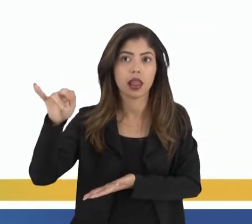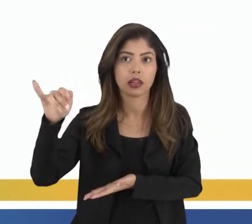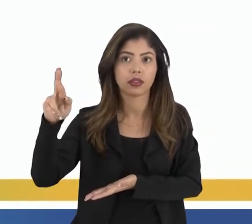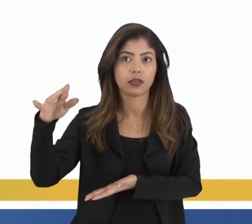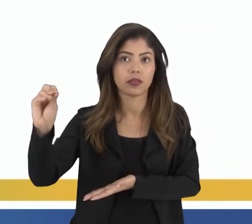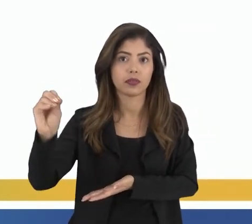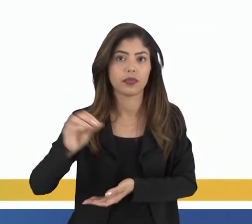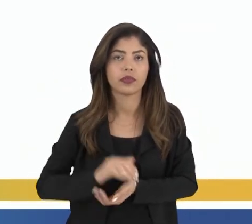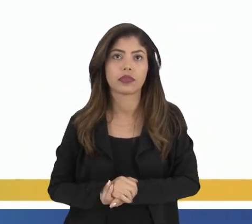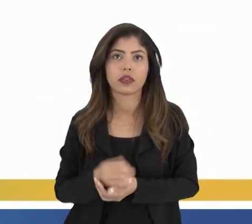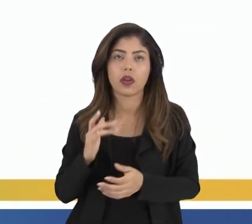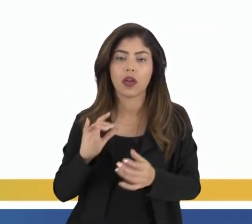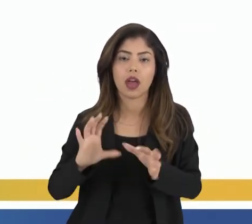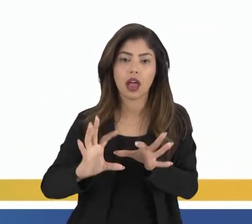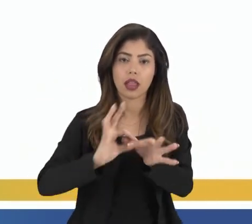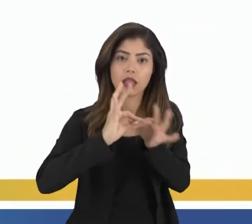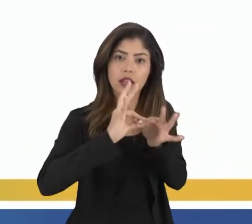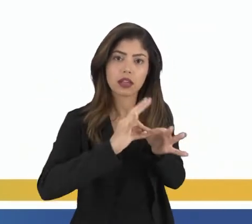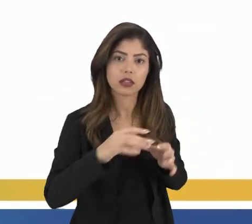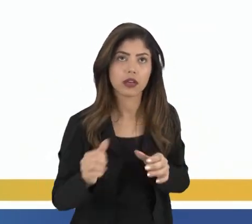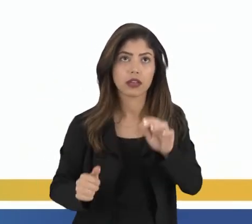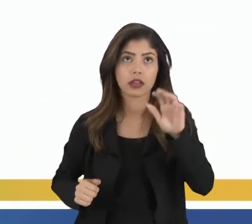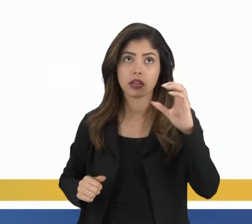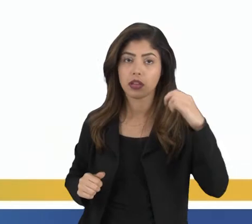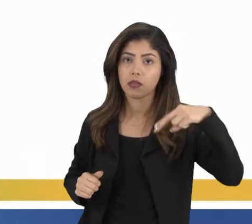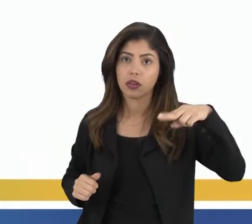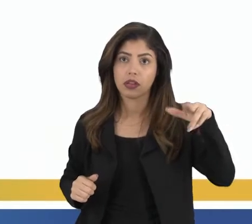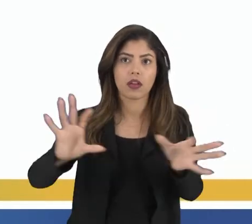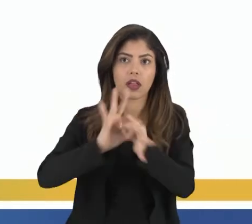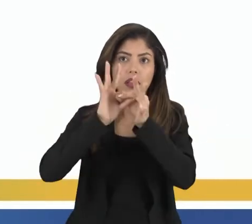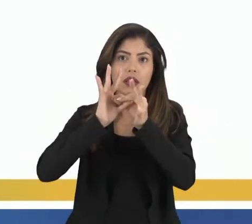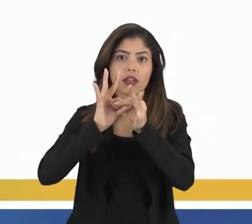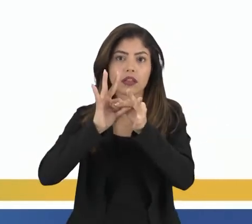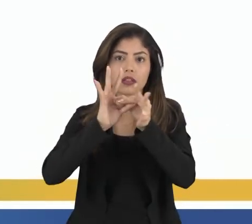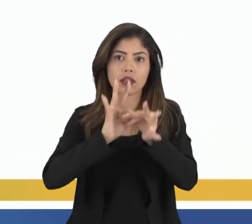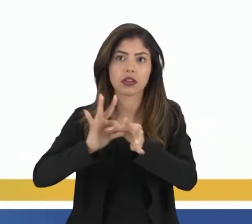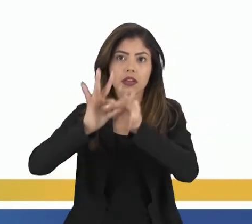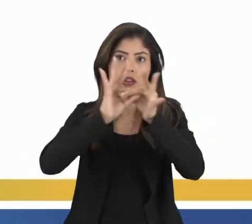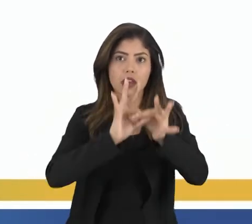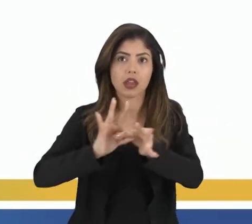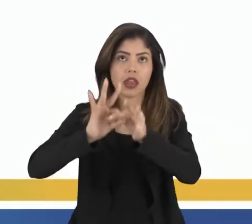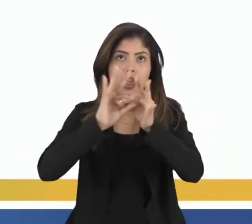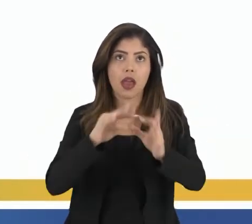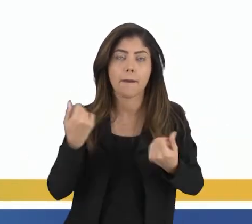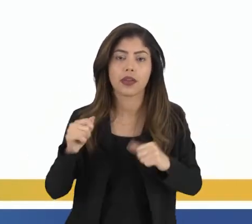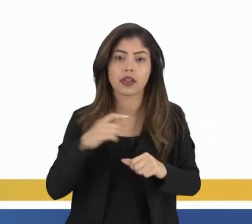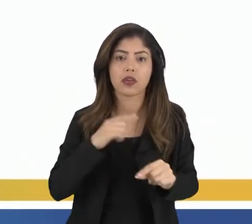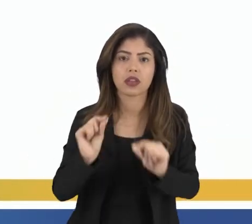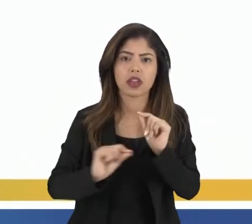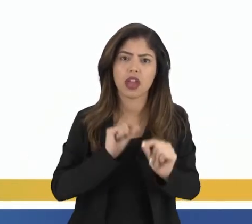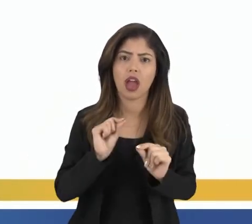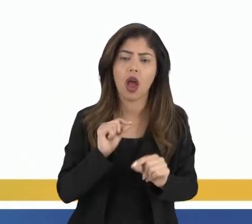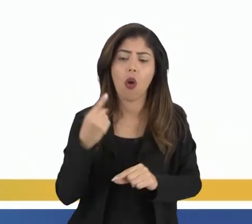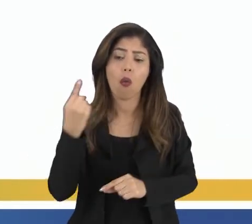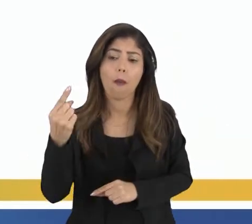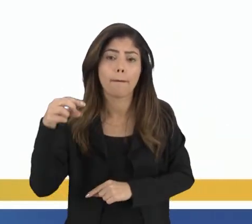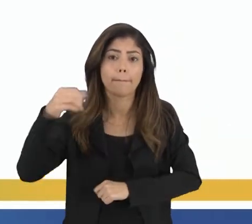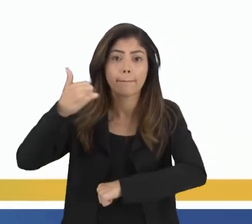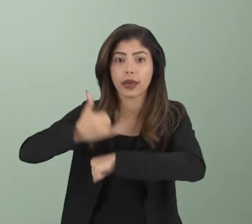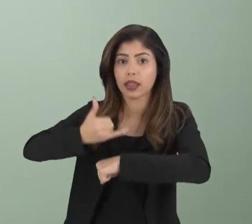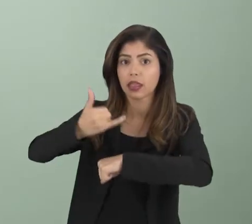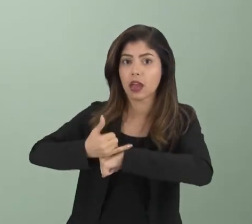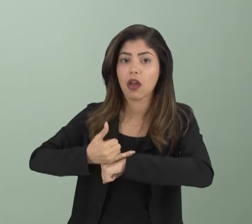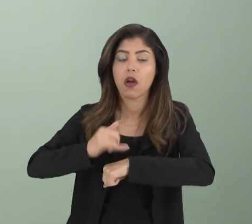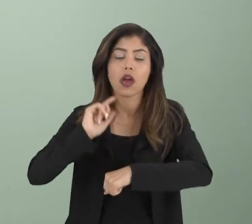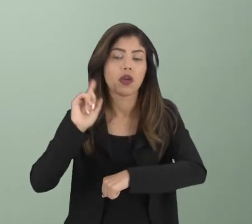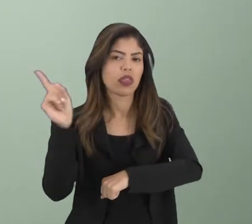Então a ligação que vai acontecer entre o átomo de sódio e o átomo de cloro é uma ligação iônica, porque ela